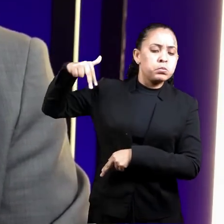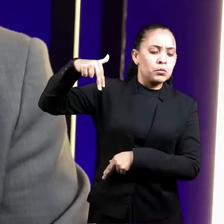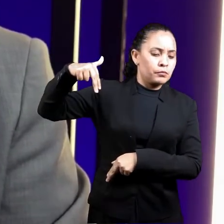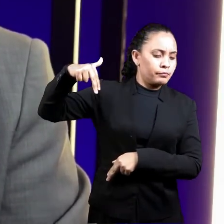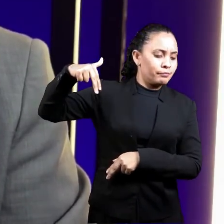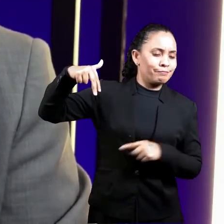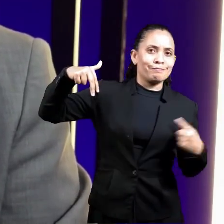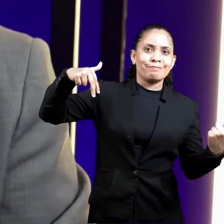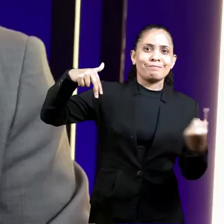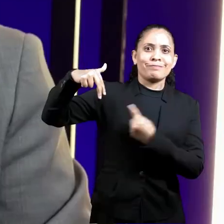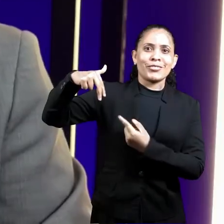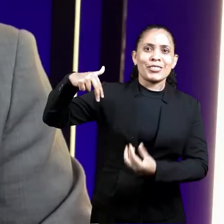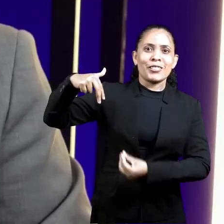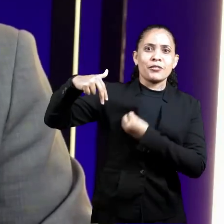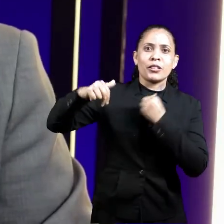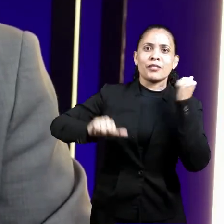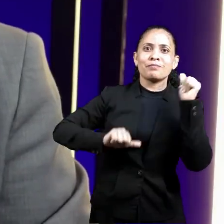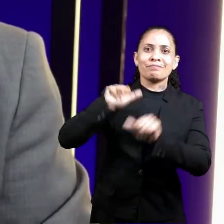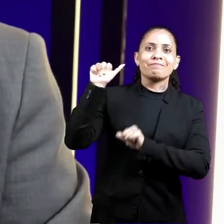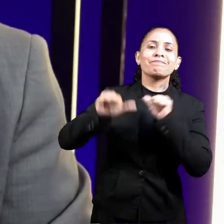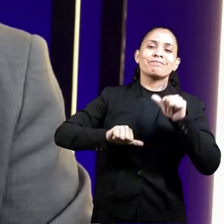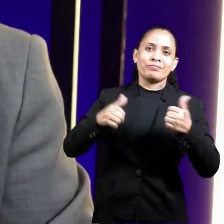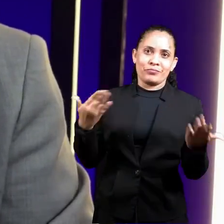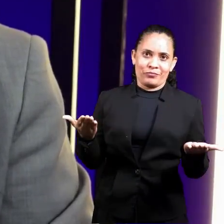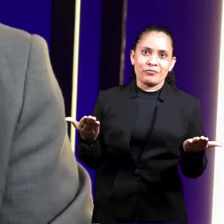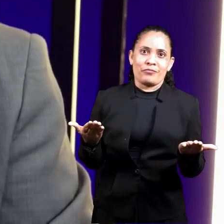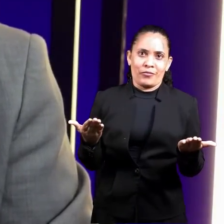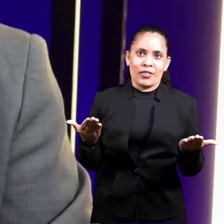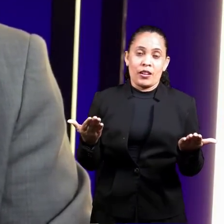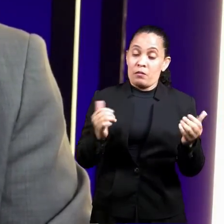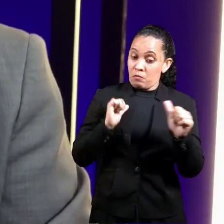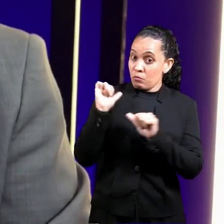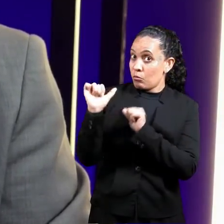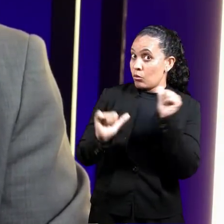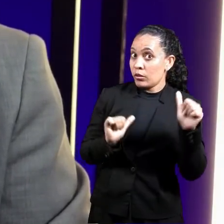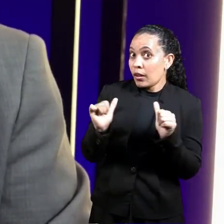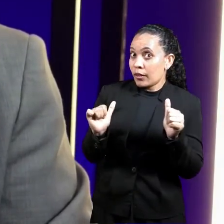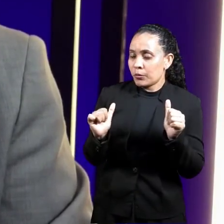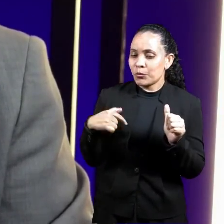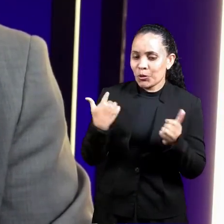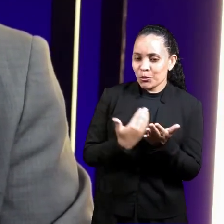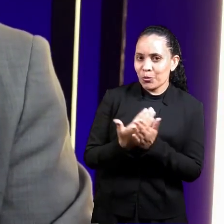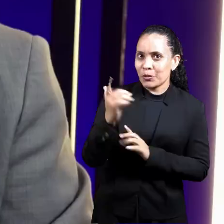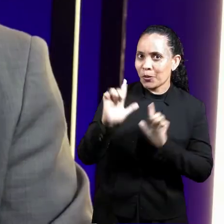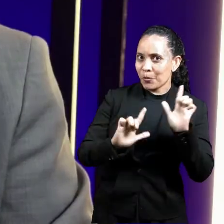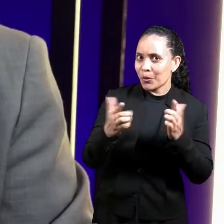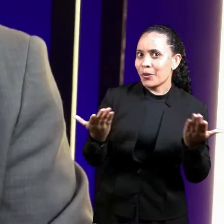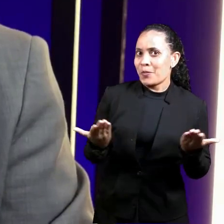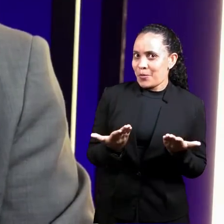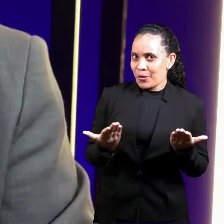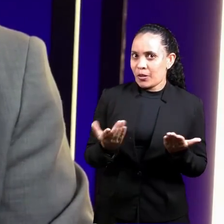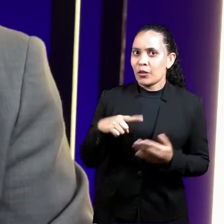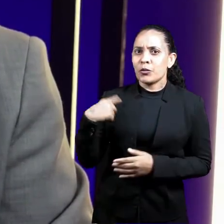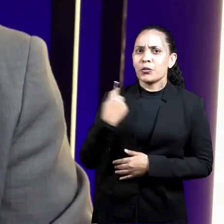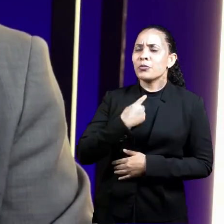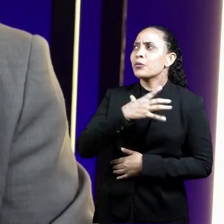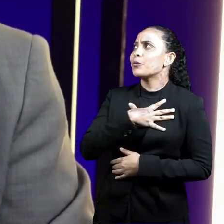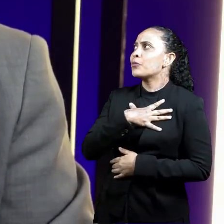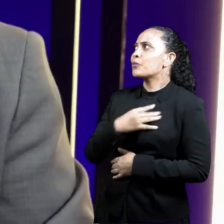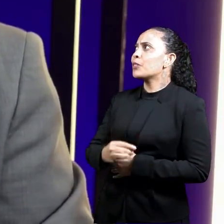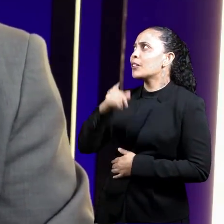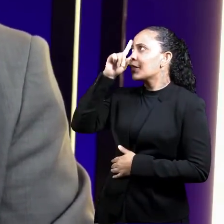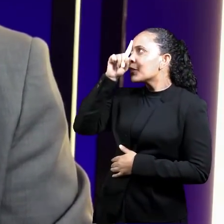nosso parentesco, né? Como nós começamos o nosso episódio, nós deixamos de ser criaturas para sermos filhos de Deus,